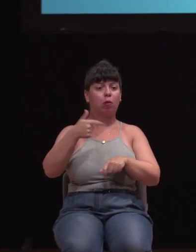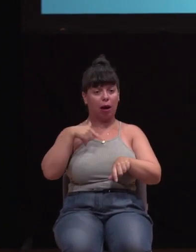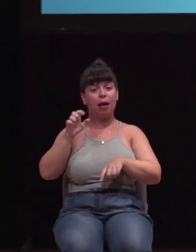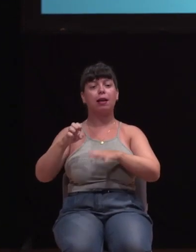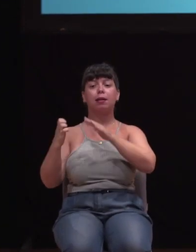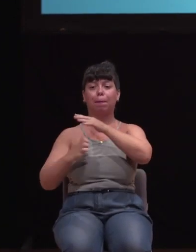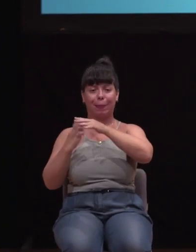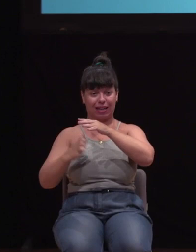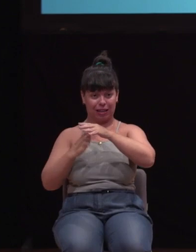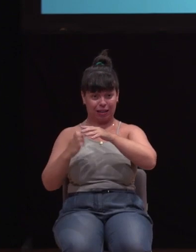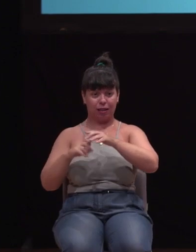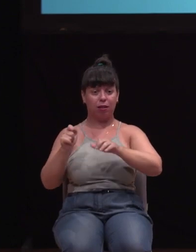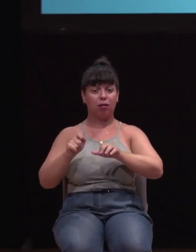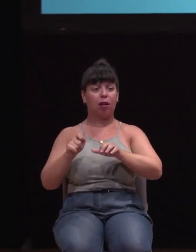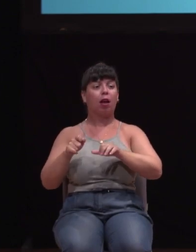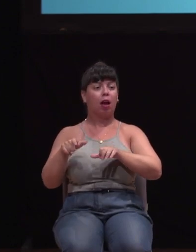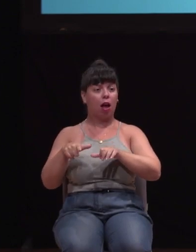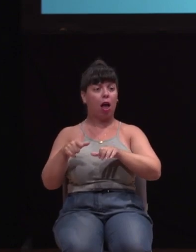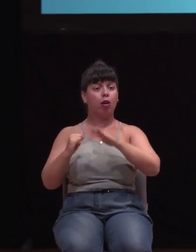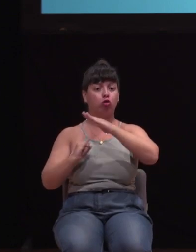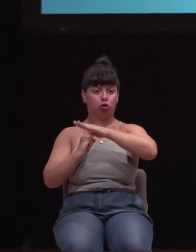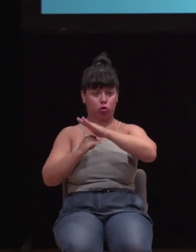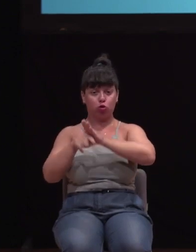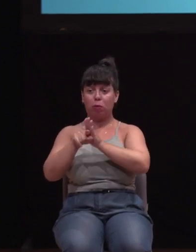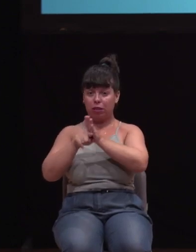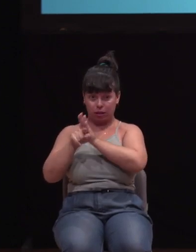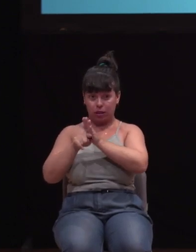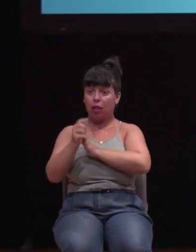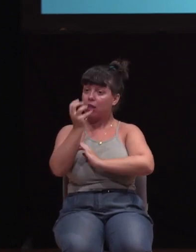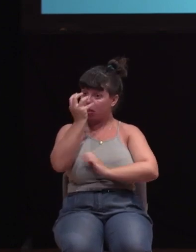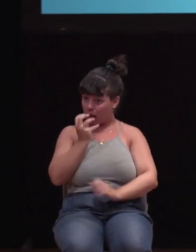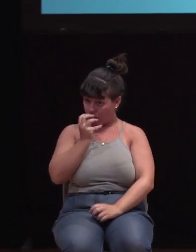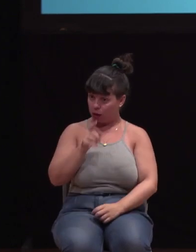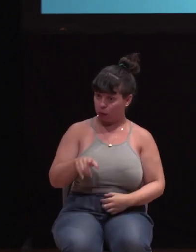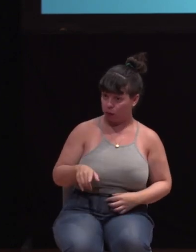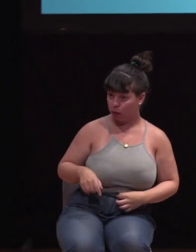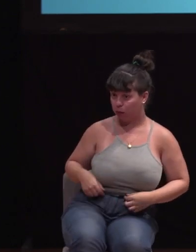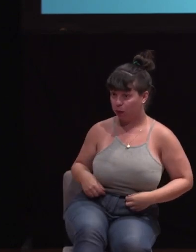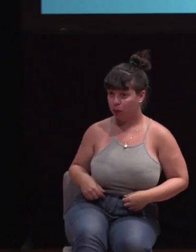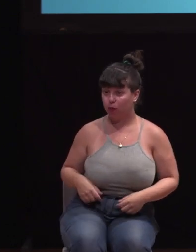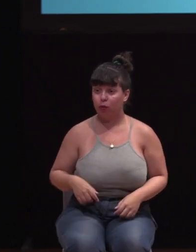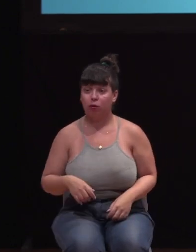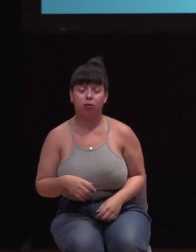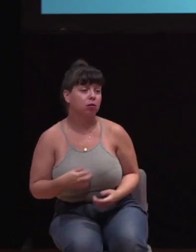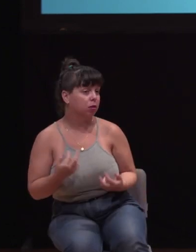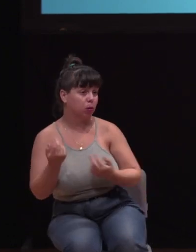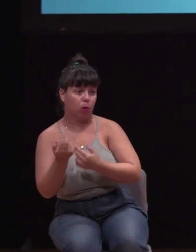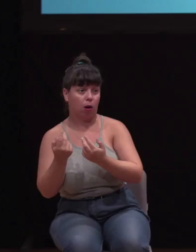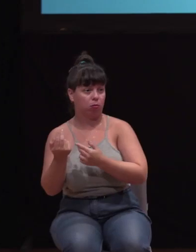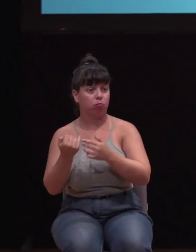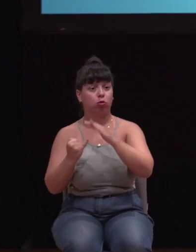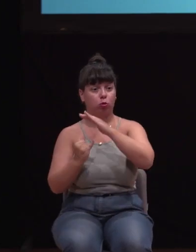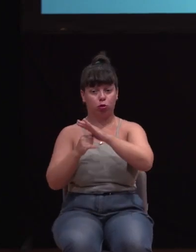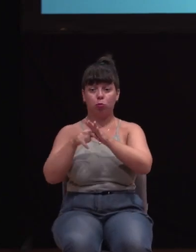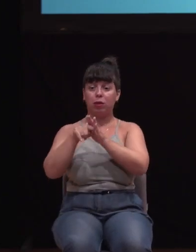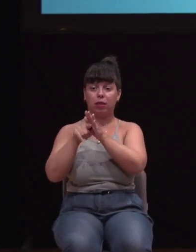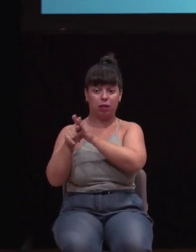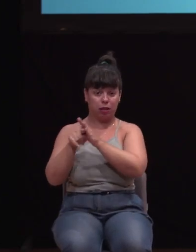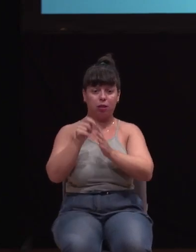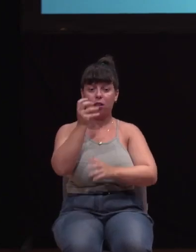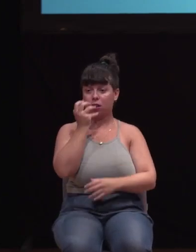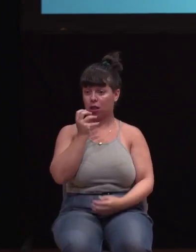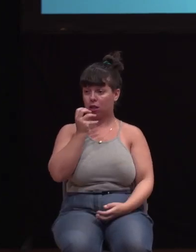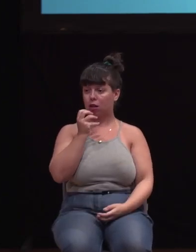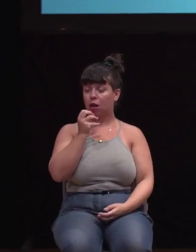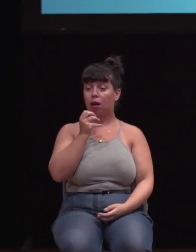empresa, um instituto de pesquisa super sério, como todos os institutos são, que a gente pauta o conhecimento feito